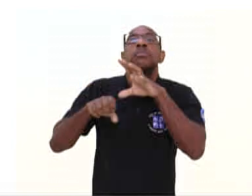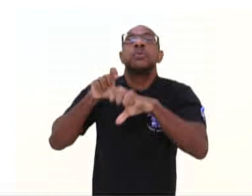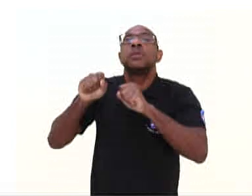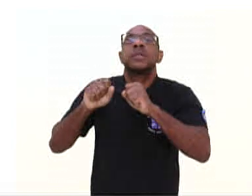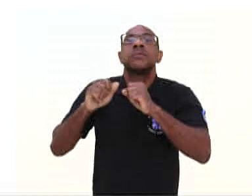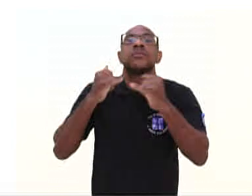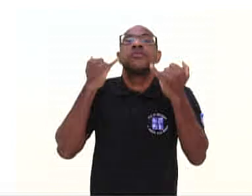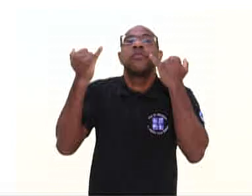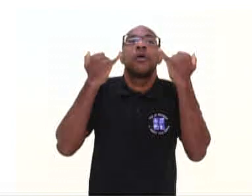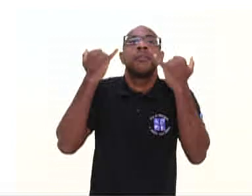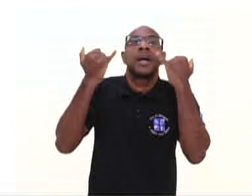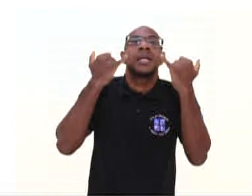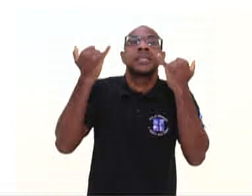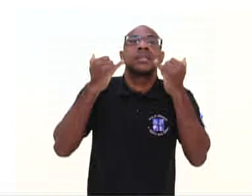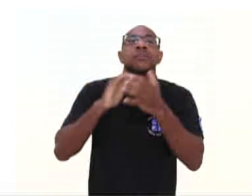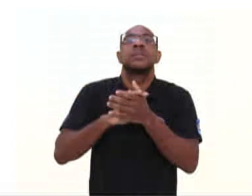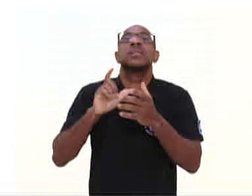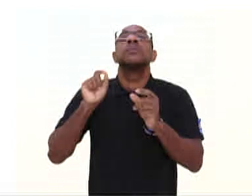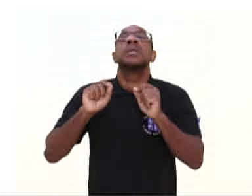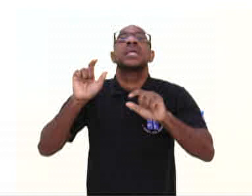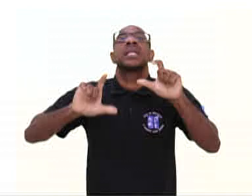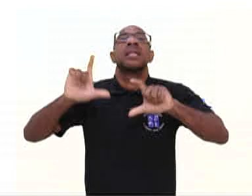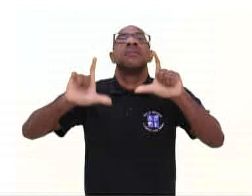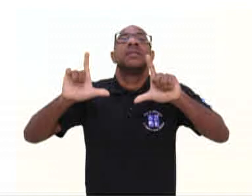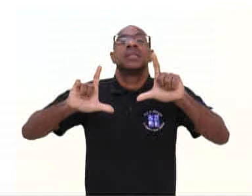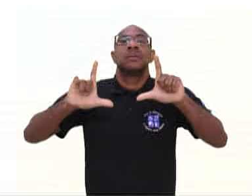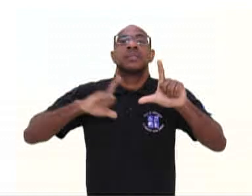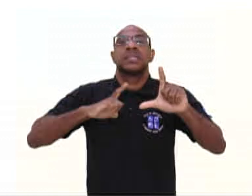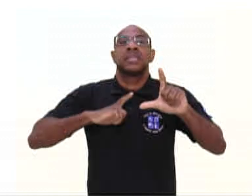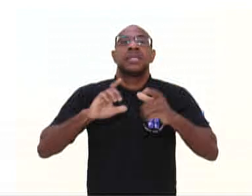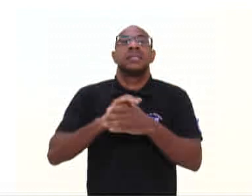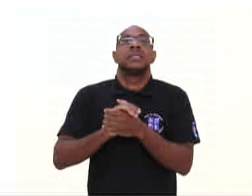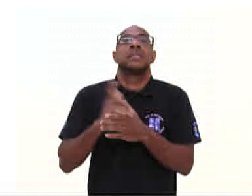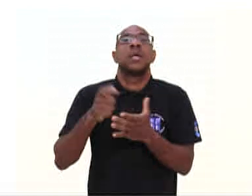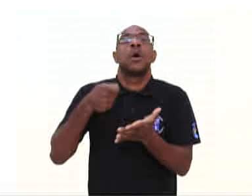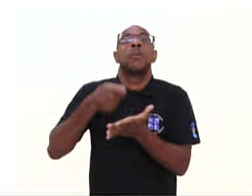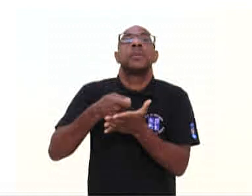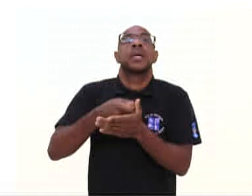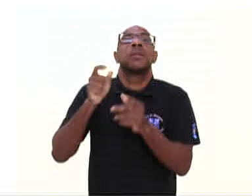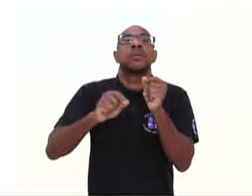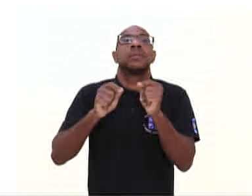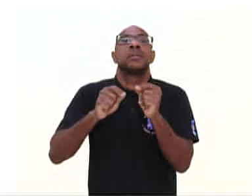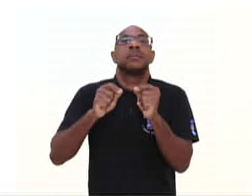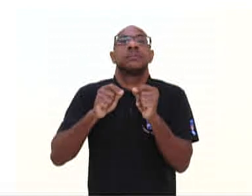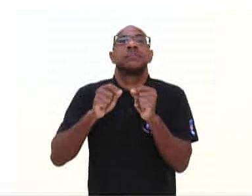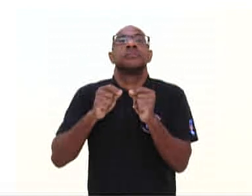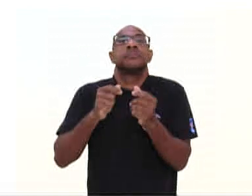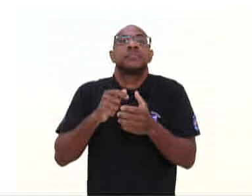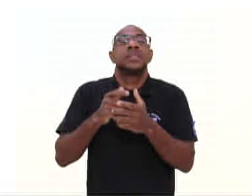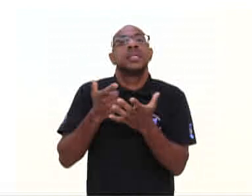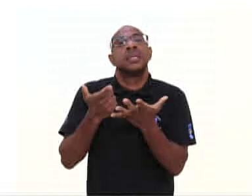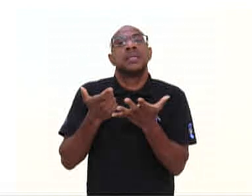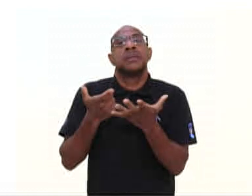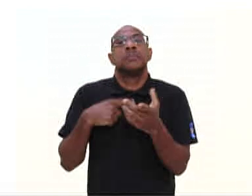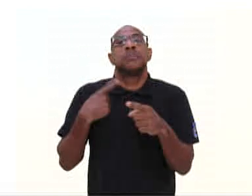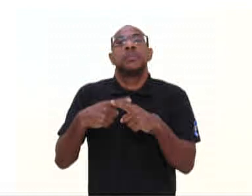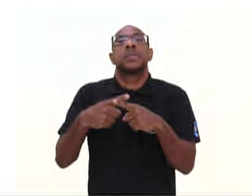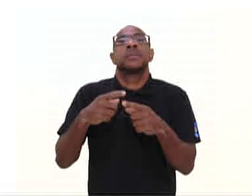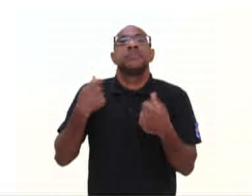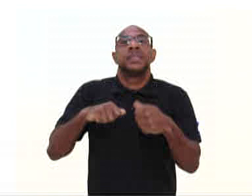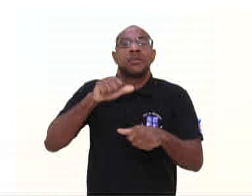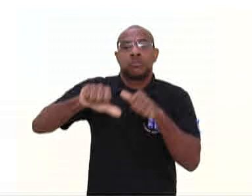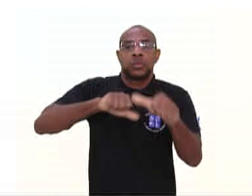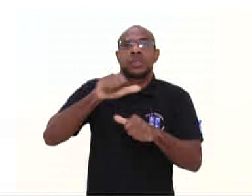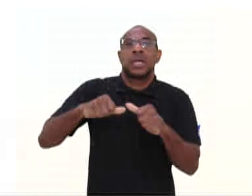outras utilidades que a televisão possa ter, ainda que sejam obrigados a substituir seus aparelhos por causa das inovações